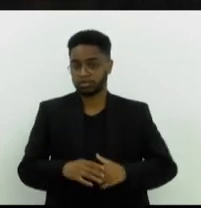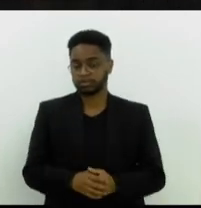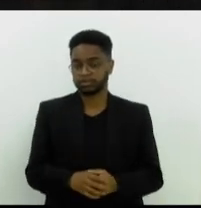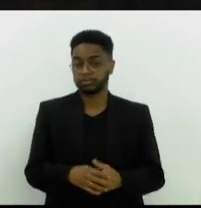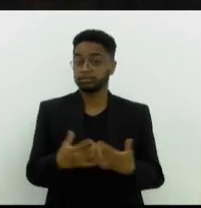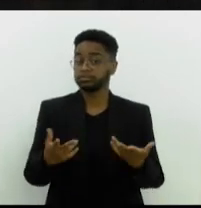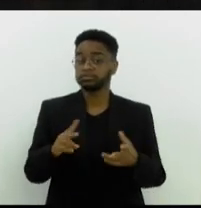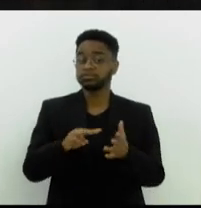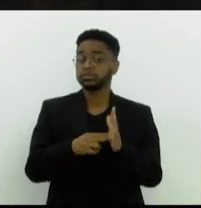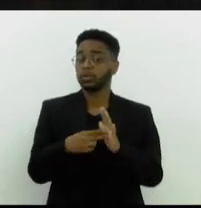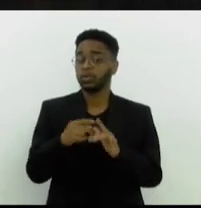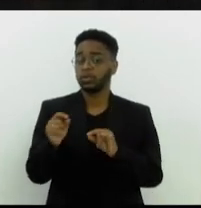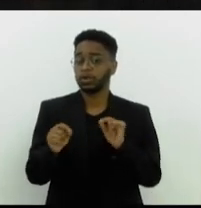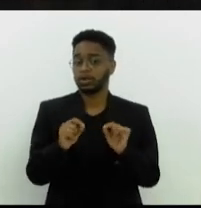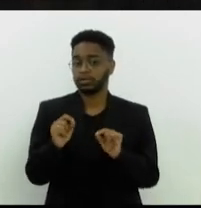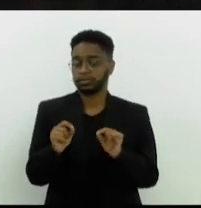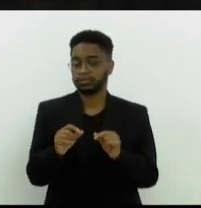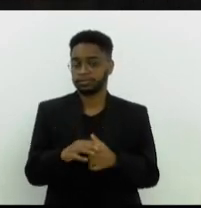dizer,